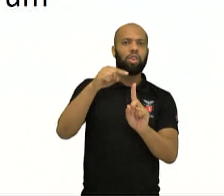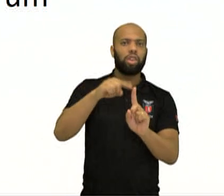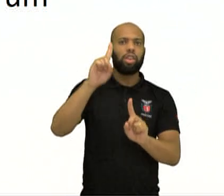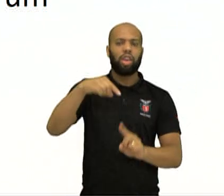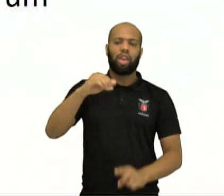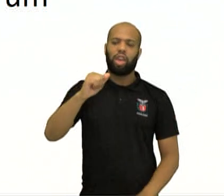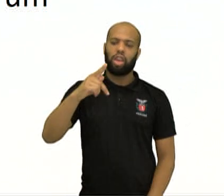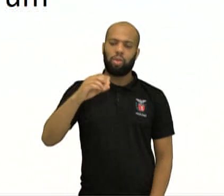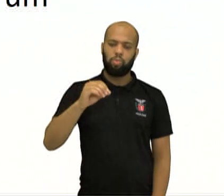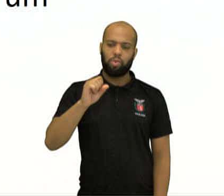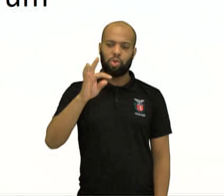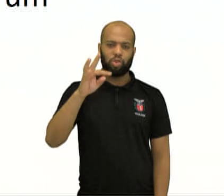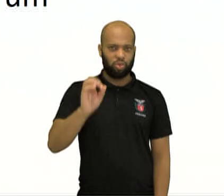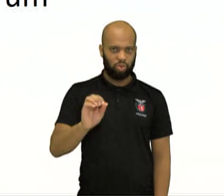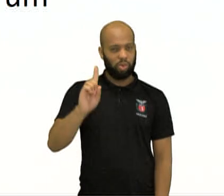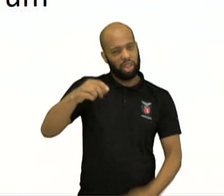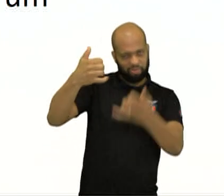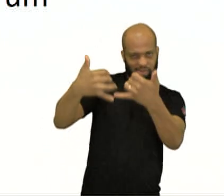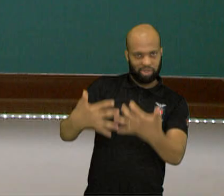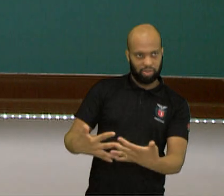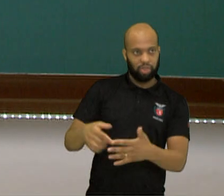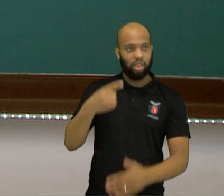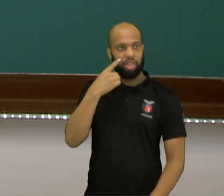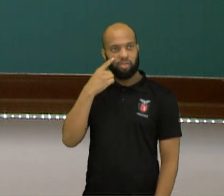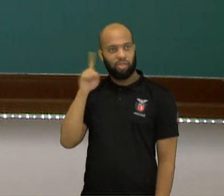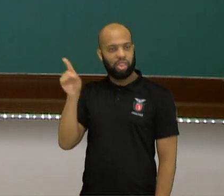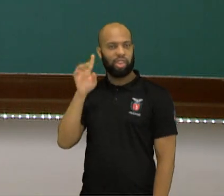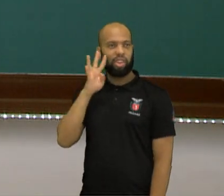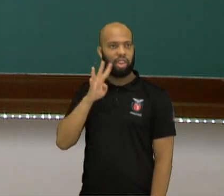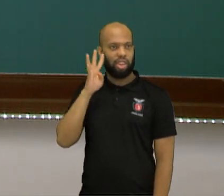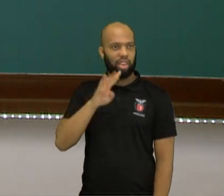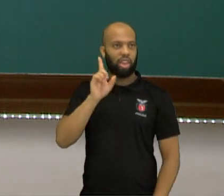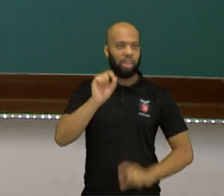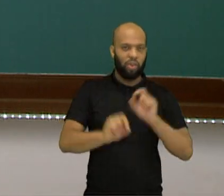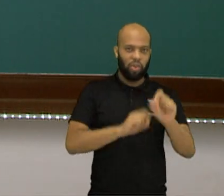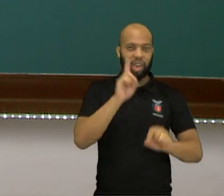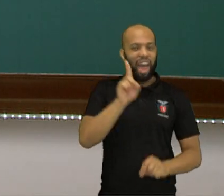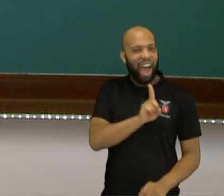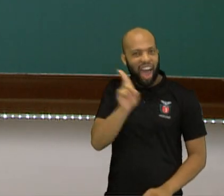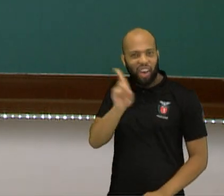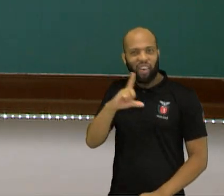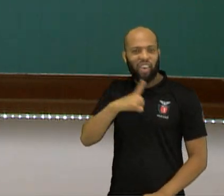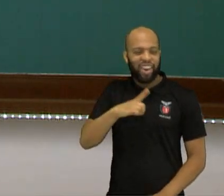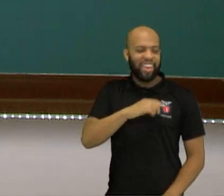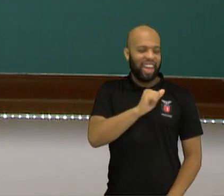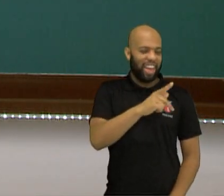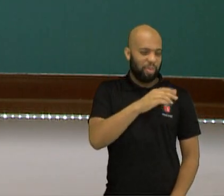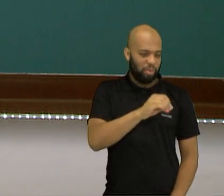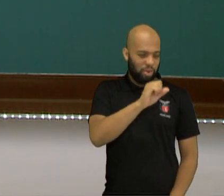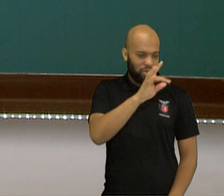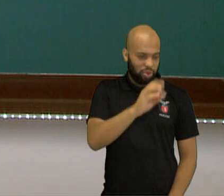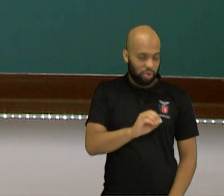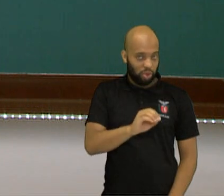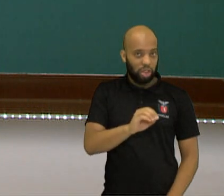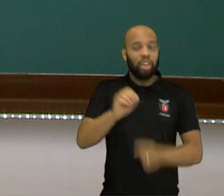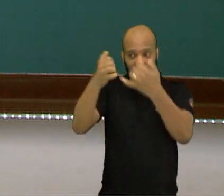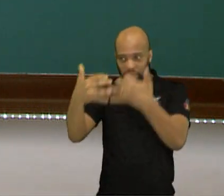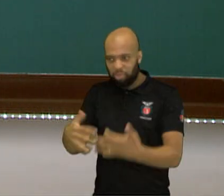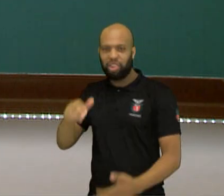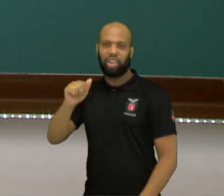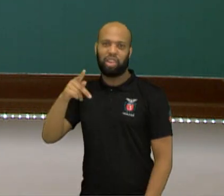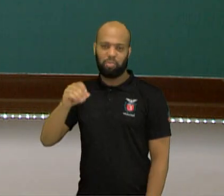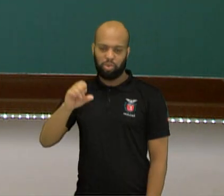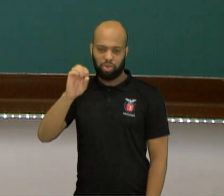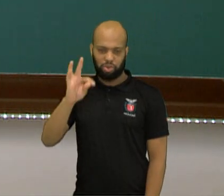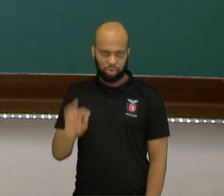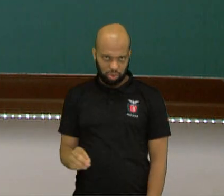aposto. Ó que brincadeira legal! O aposto explicando o aposto aqui, ó, finalmente. Uma explicação de um termo da